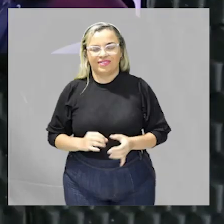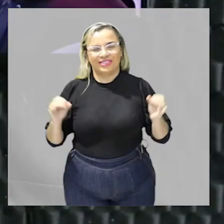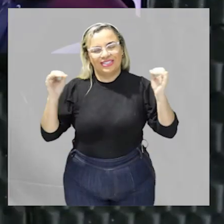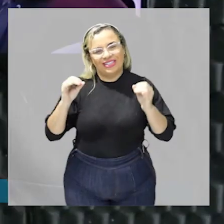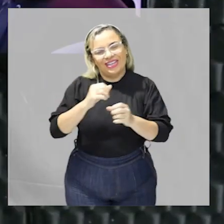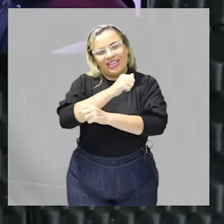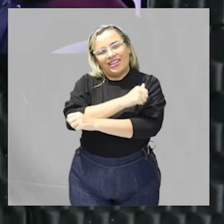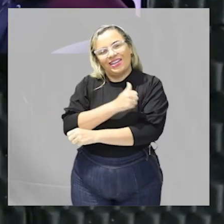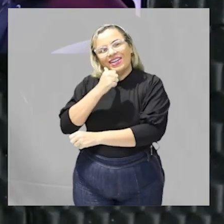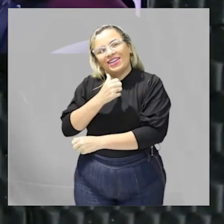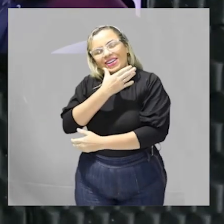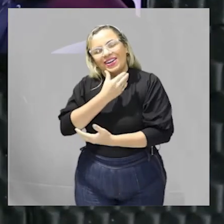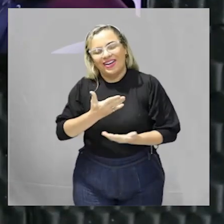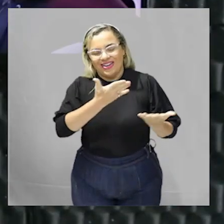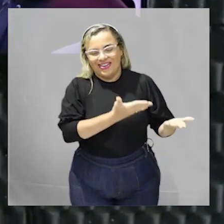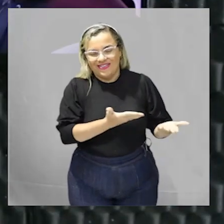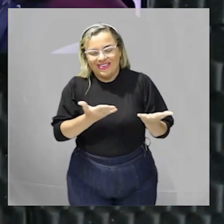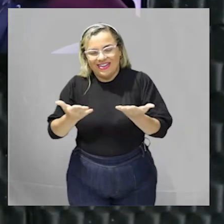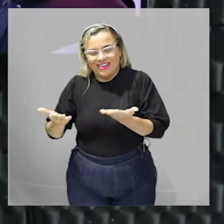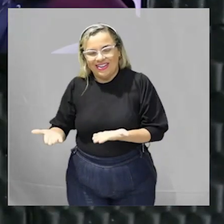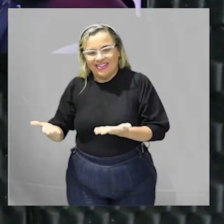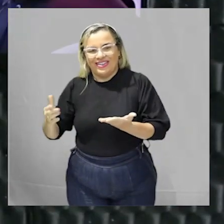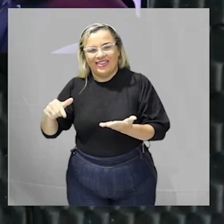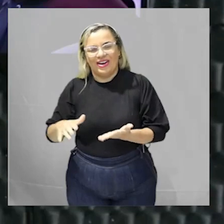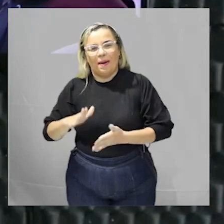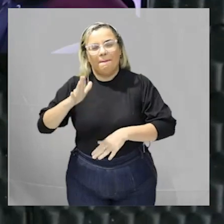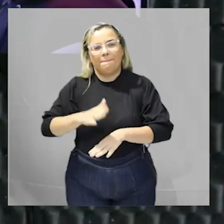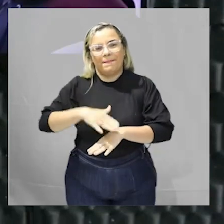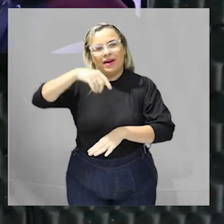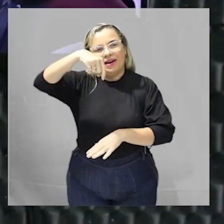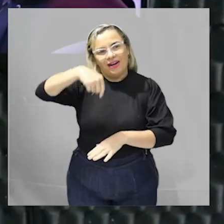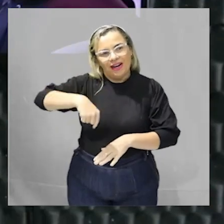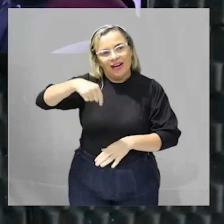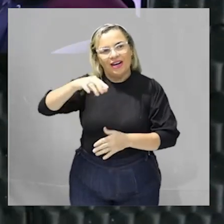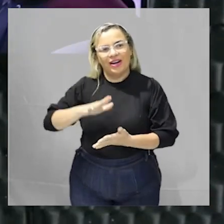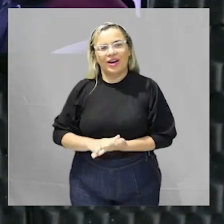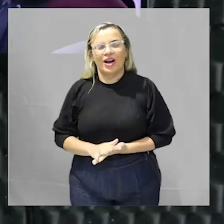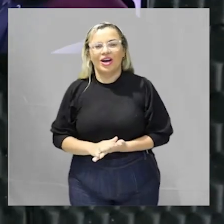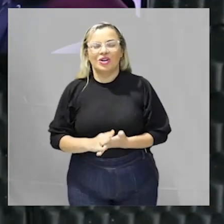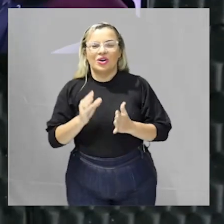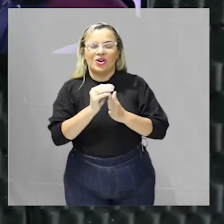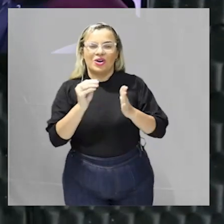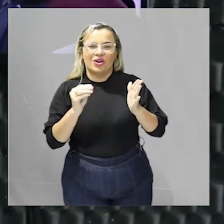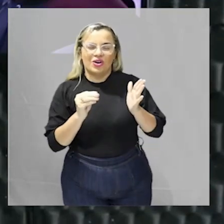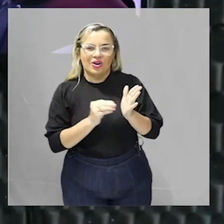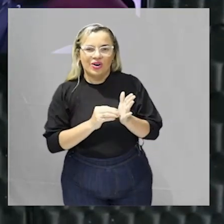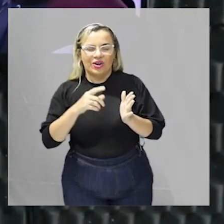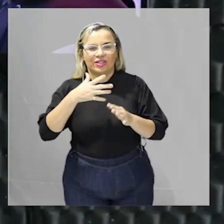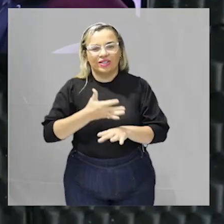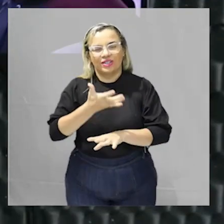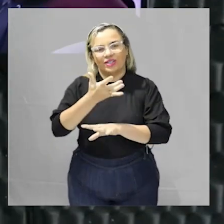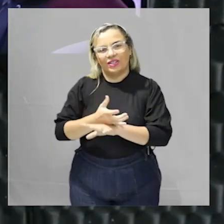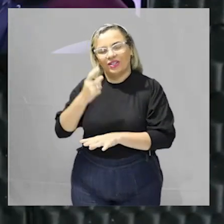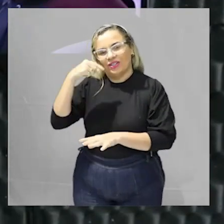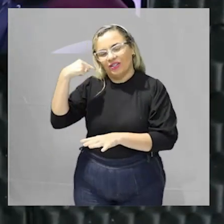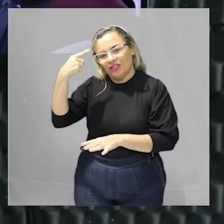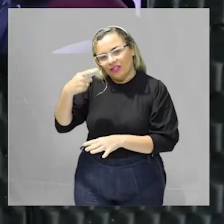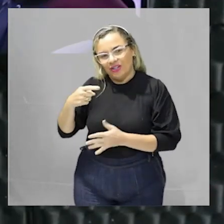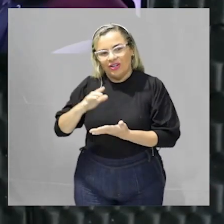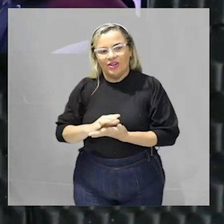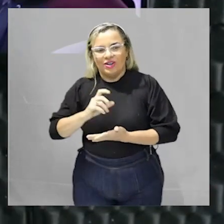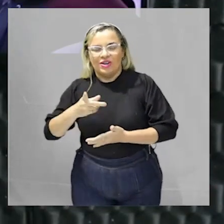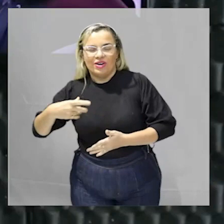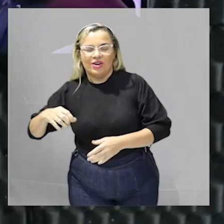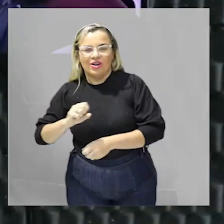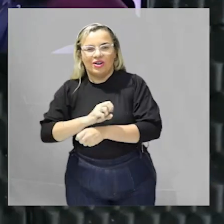Olá, chicos e chicas, bem-vindos. Mais uma aula de espanhol aqui no Preparatório Paz UEM Enem com a professora Leda Jane. Pois